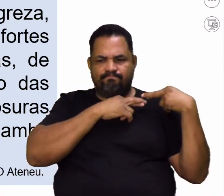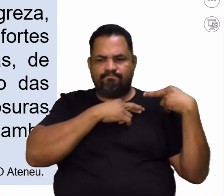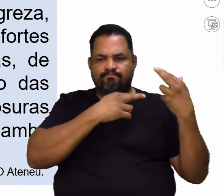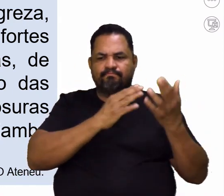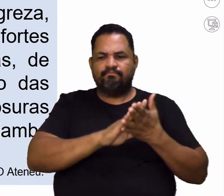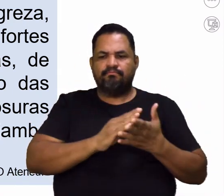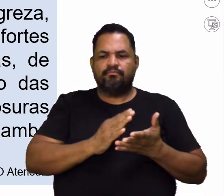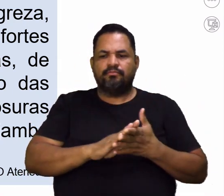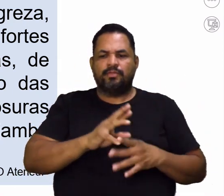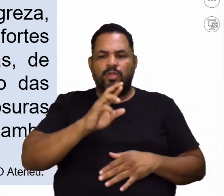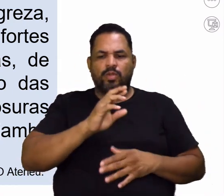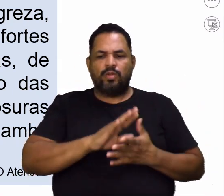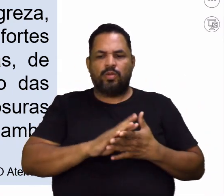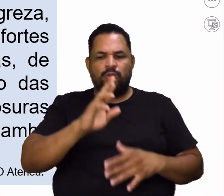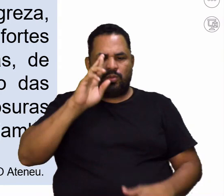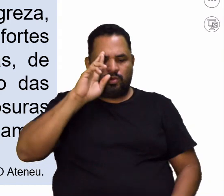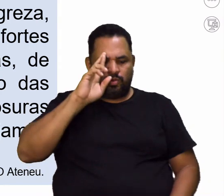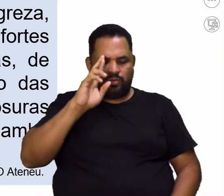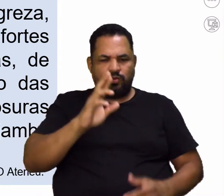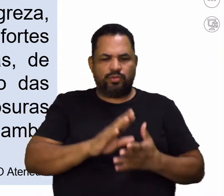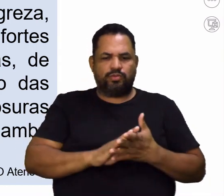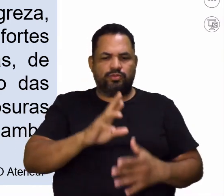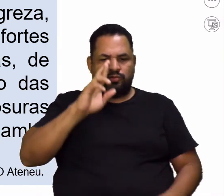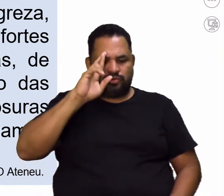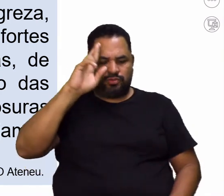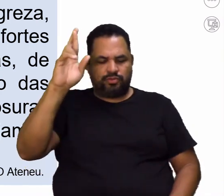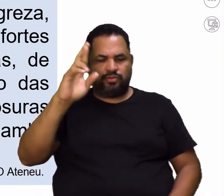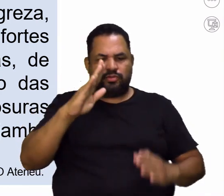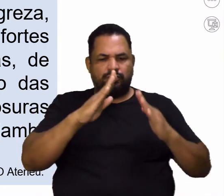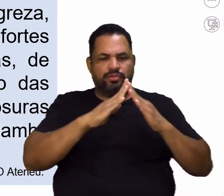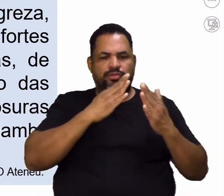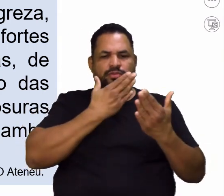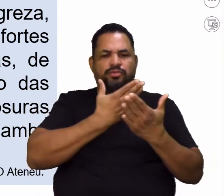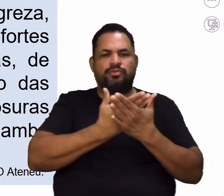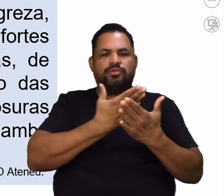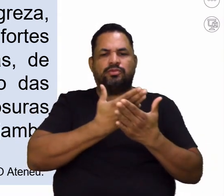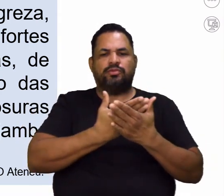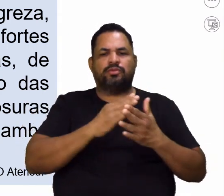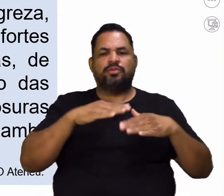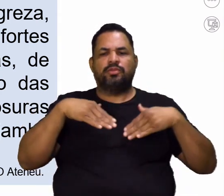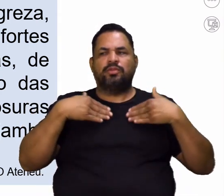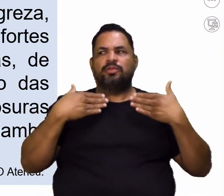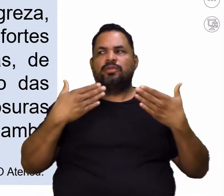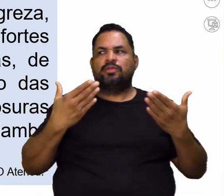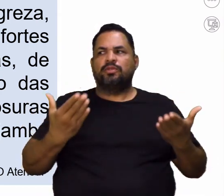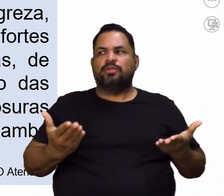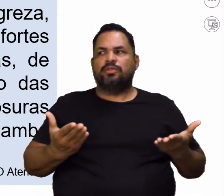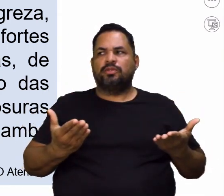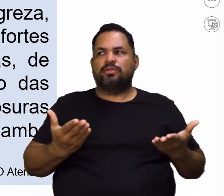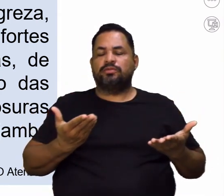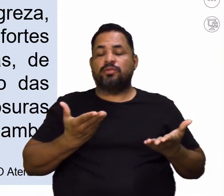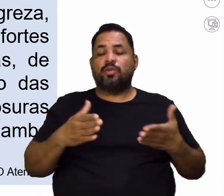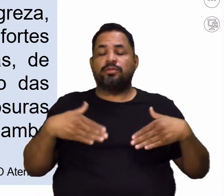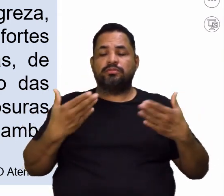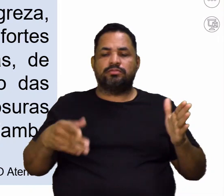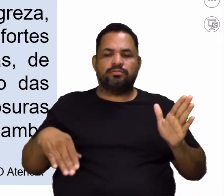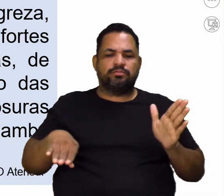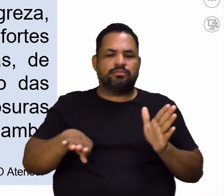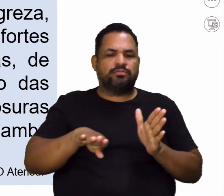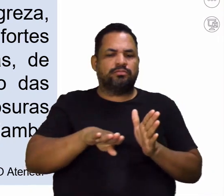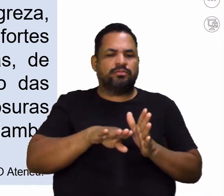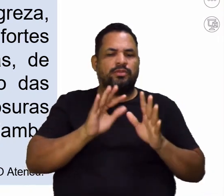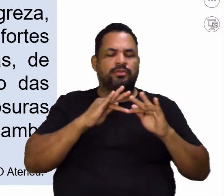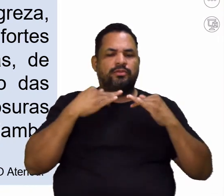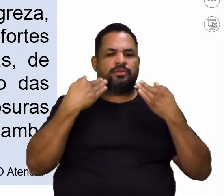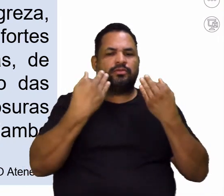os gestores lá do colégio que por exemplo quando você chega a família